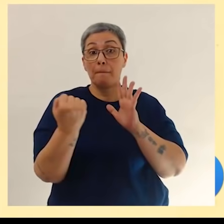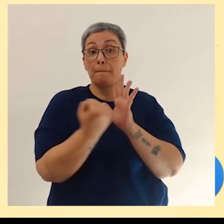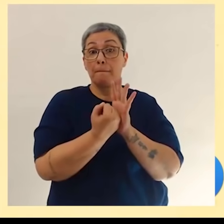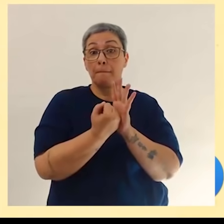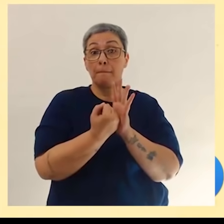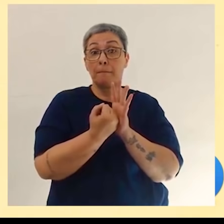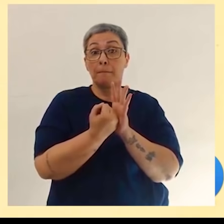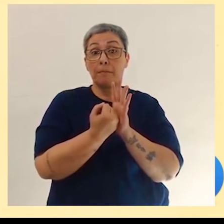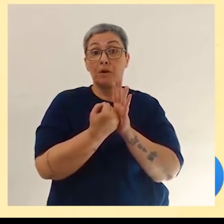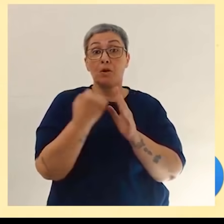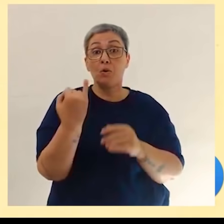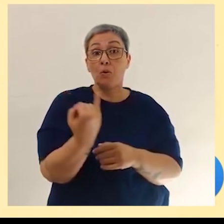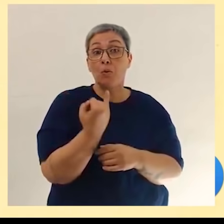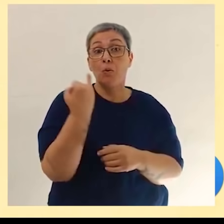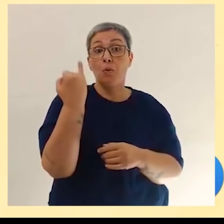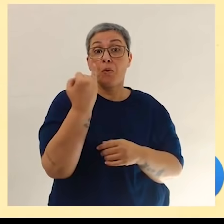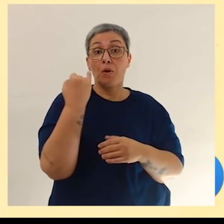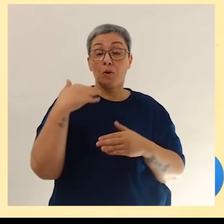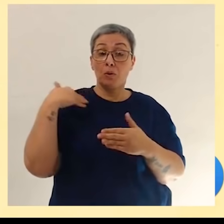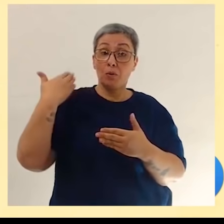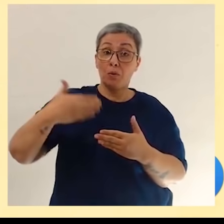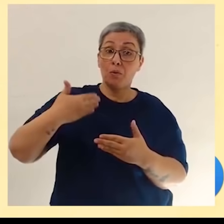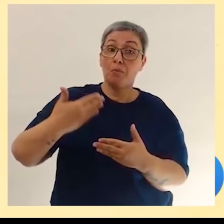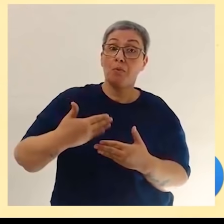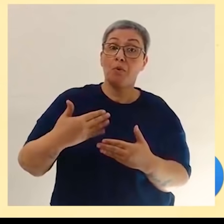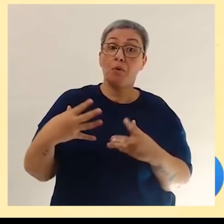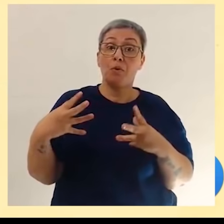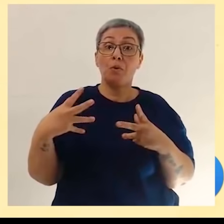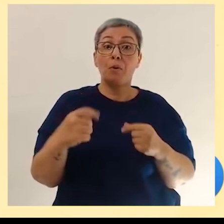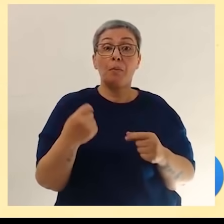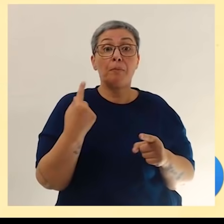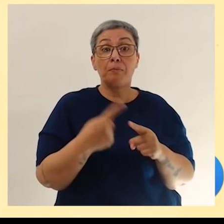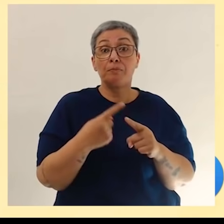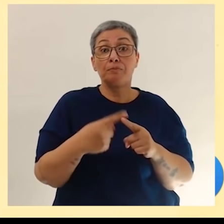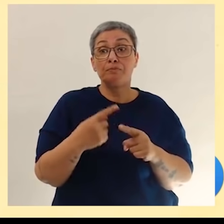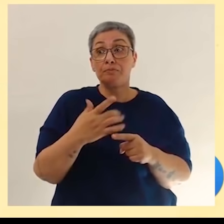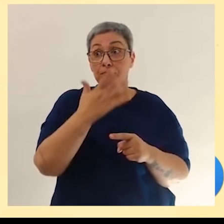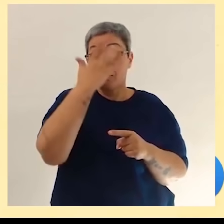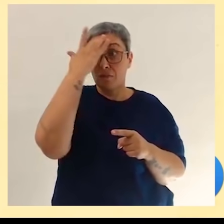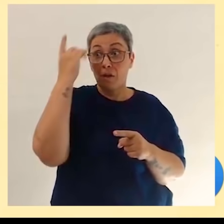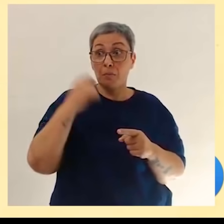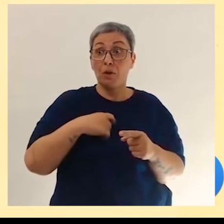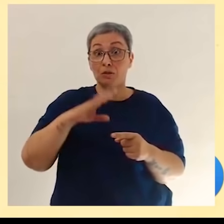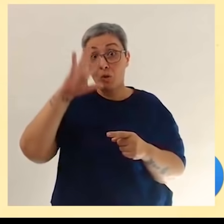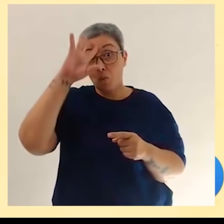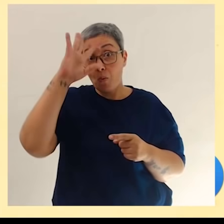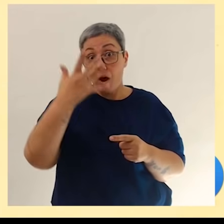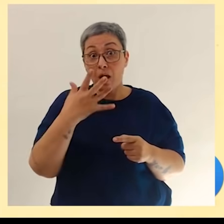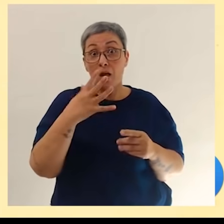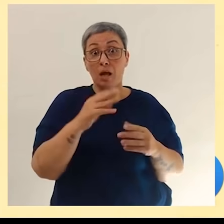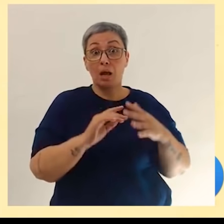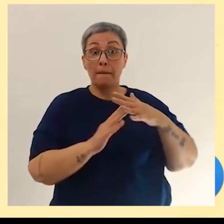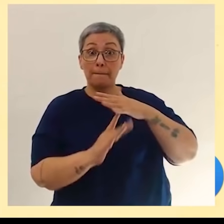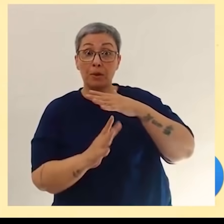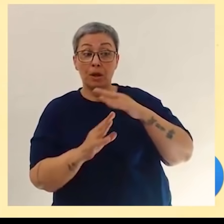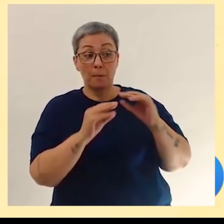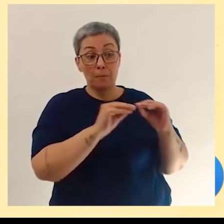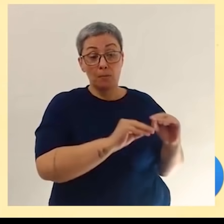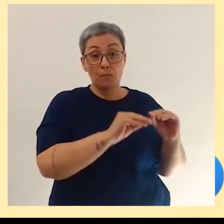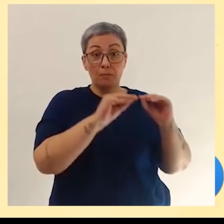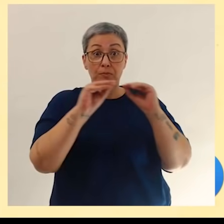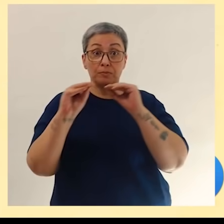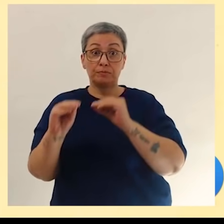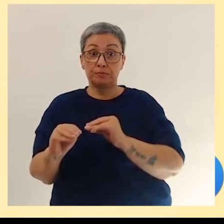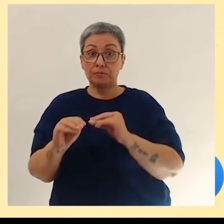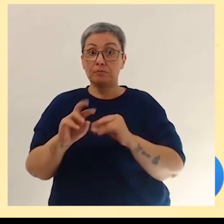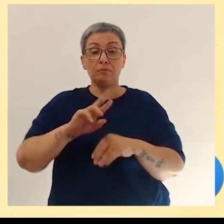marco importante aí nesse processo todo? Porque as pessoas, quando elas resolvem migrar de um lugar para o